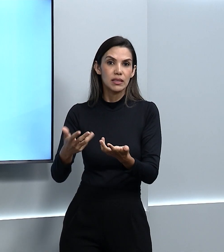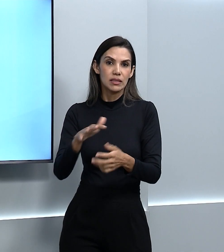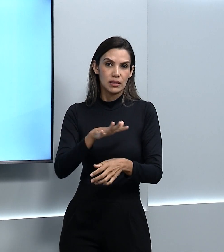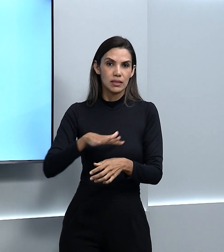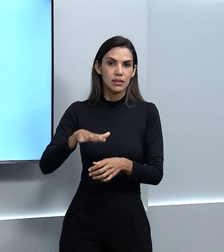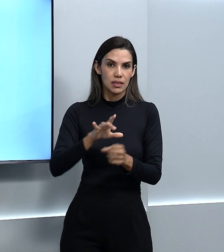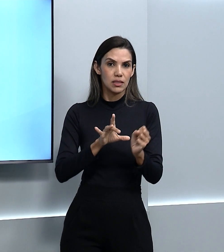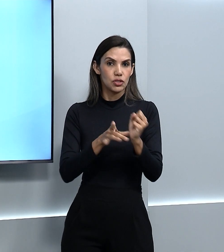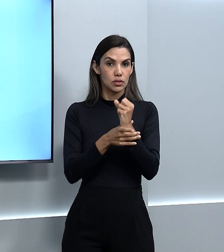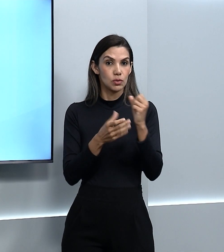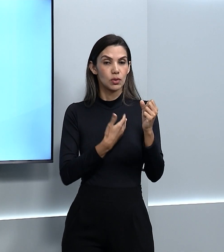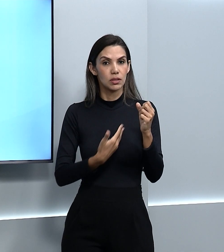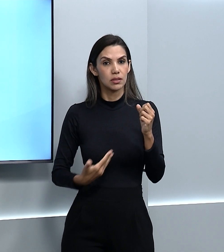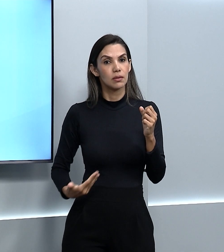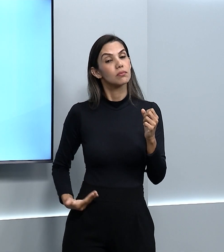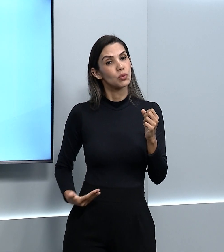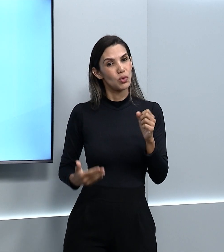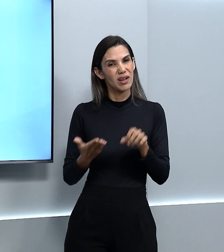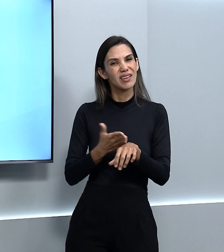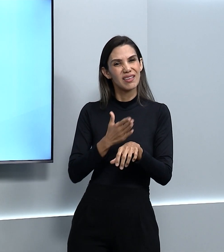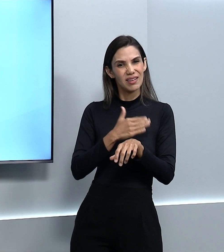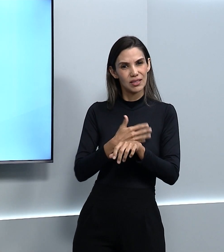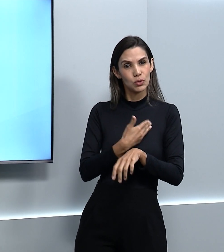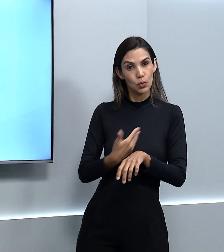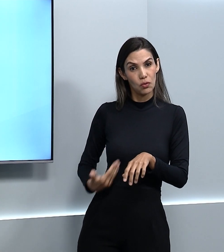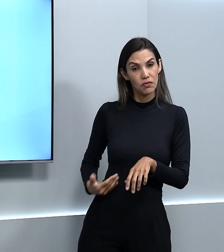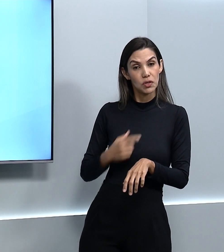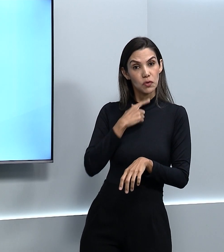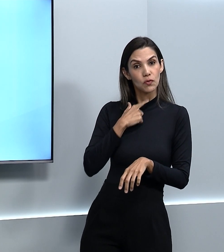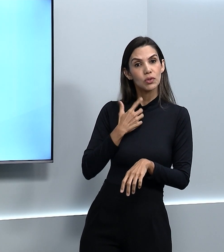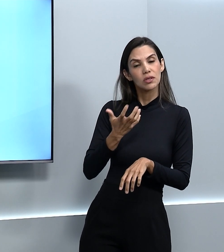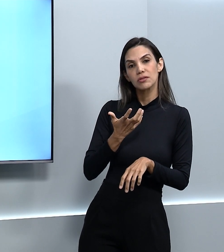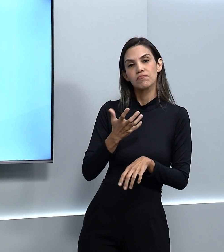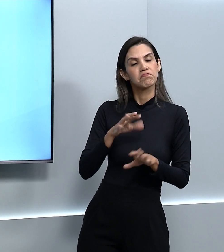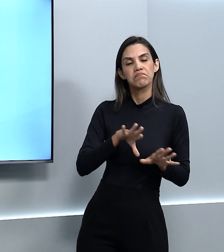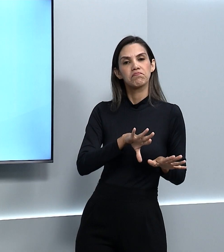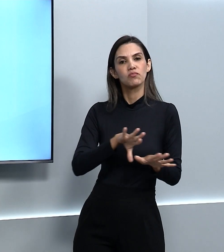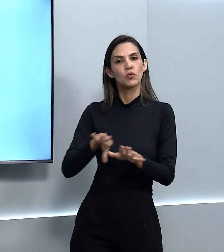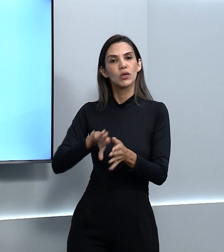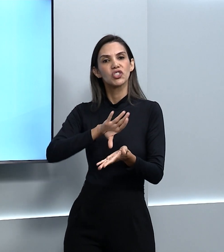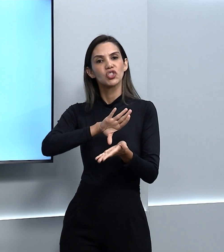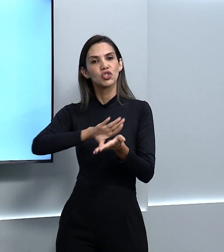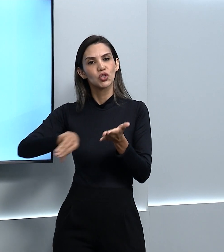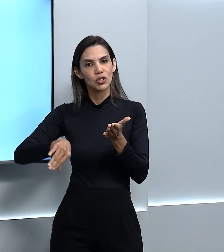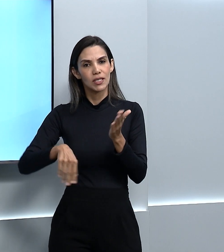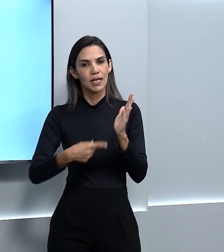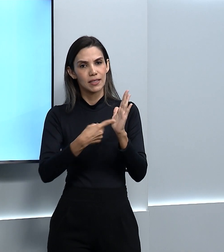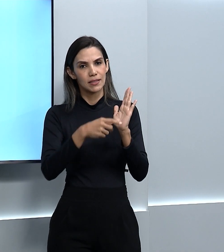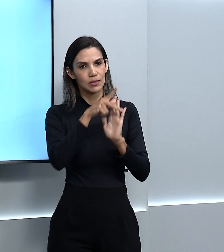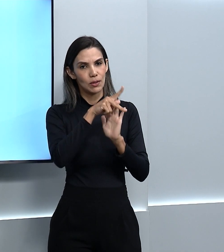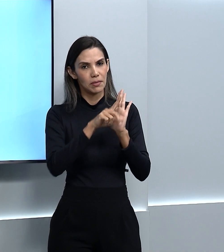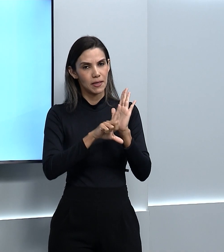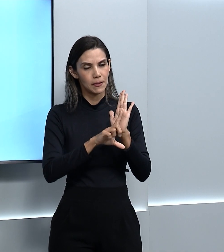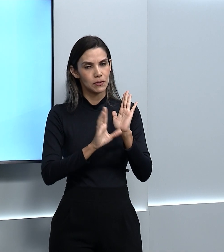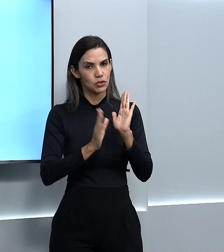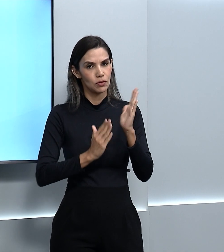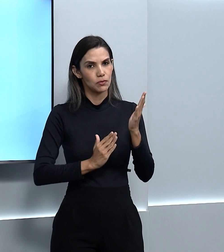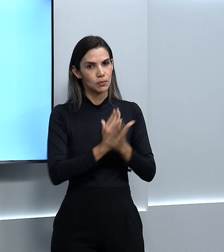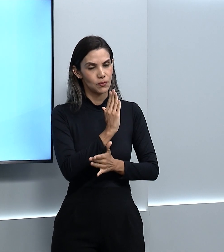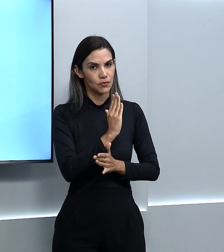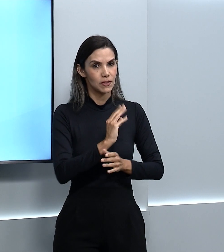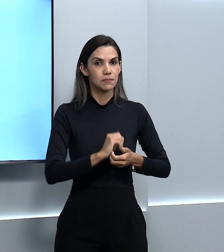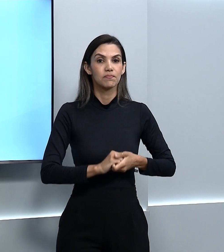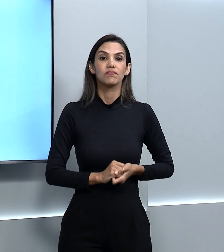área de segurança pública, como desejava o governo federal, ficou de fora desse projeto aprovado.